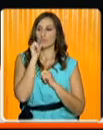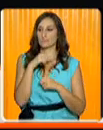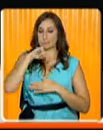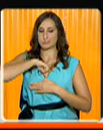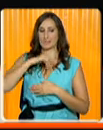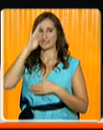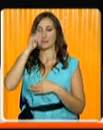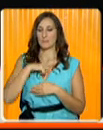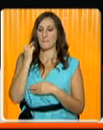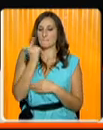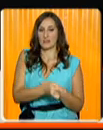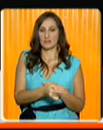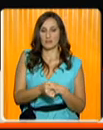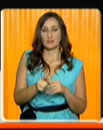mandaram.